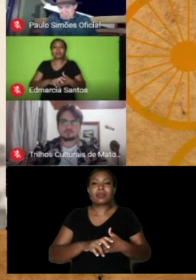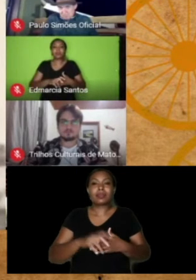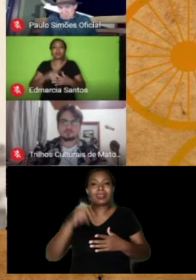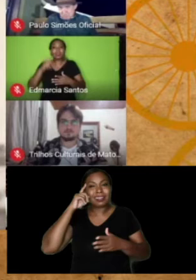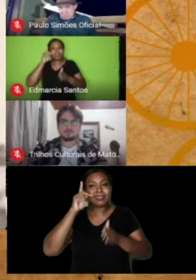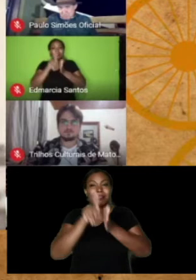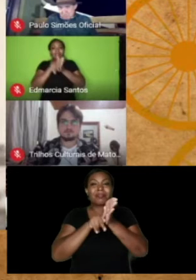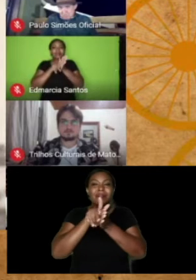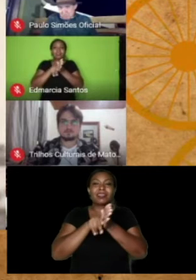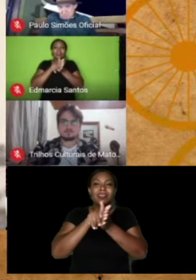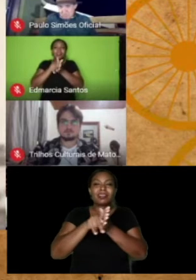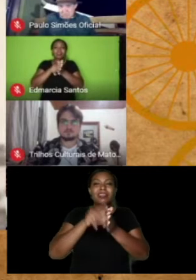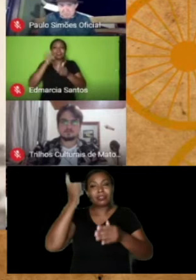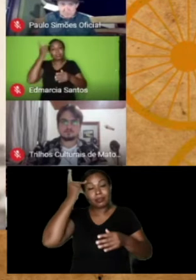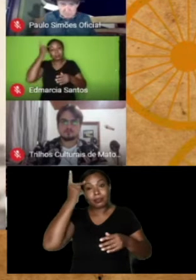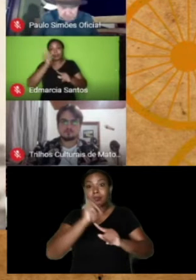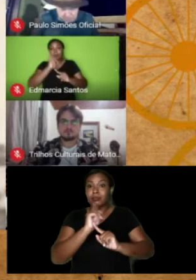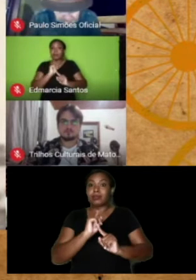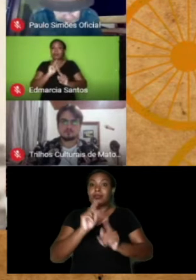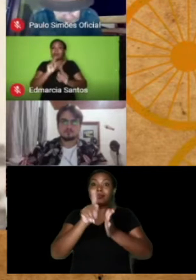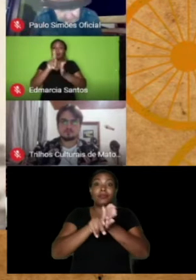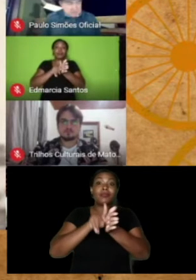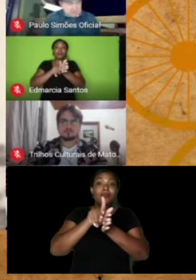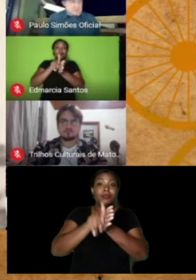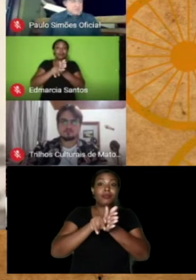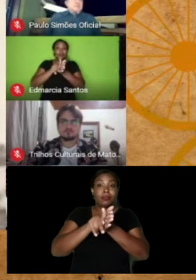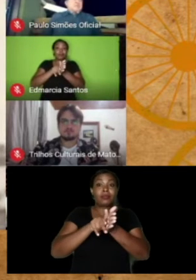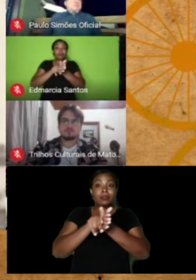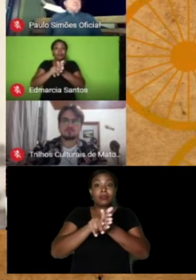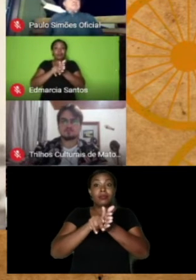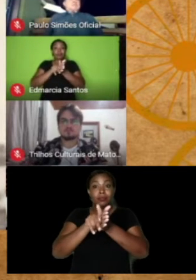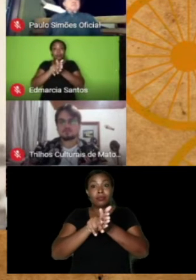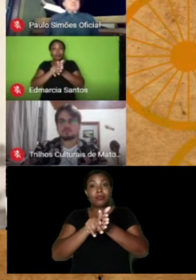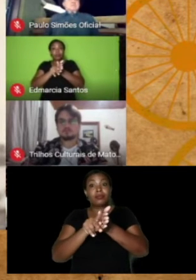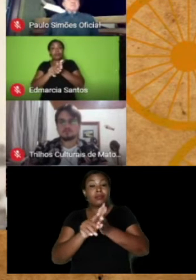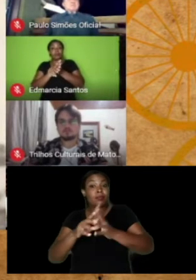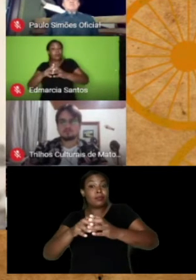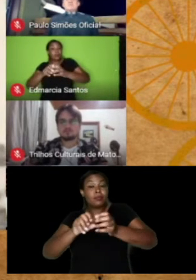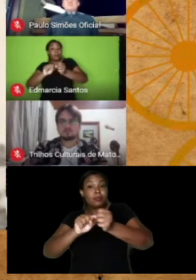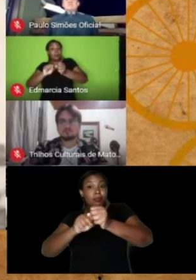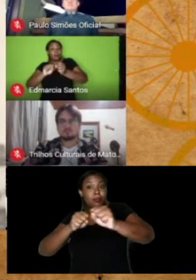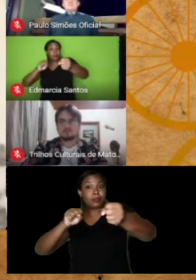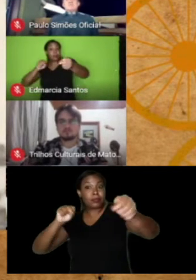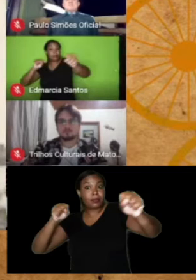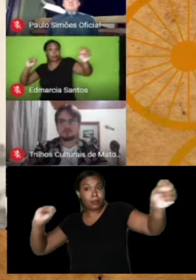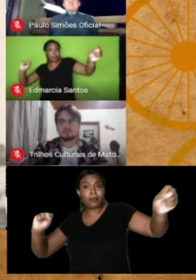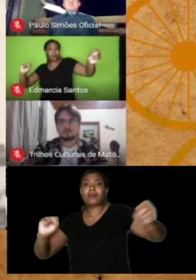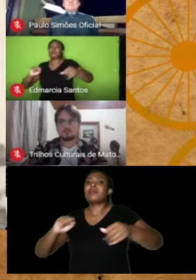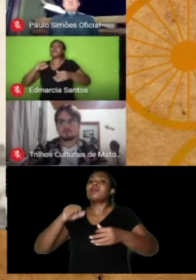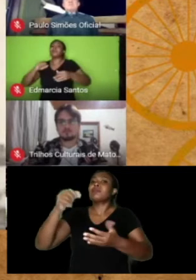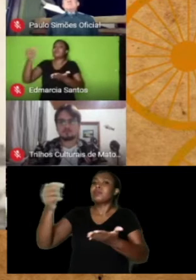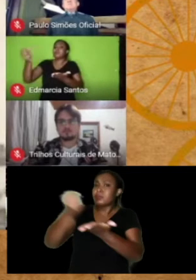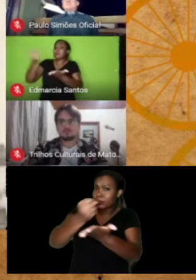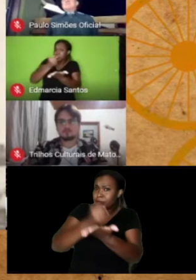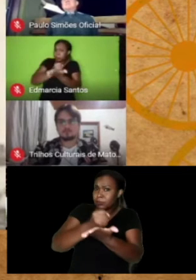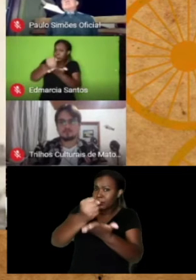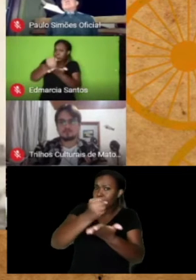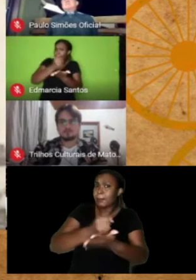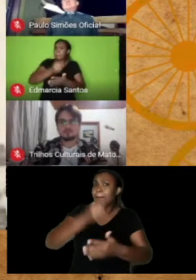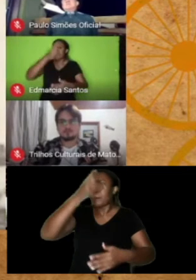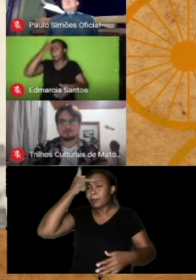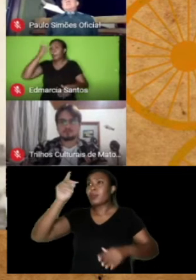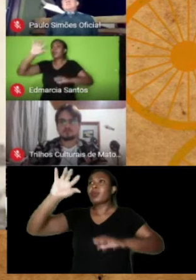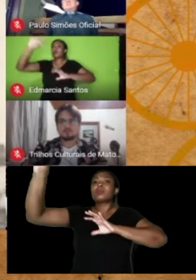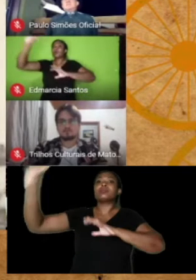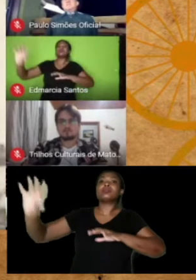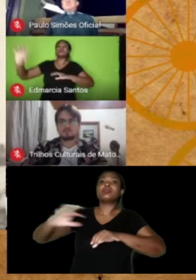ferrovia vicinal, né? Mas ela não foi a vicinal, ela foi a maior do mundo, né? Ela empregou pessoas vieram de outras partes